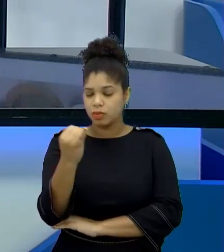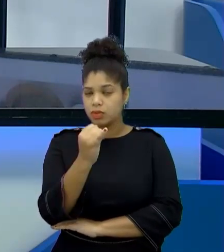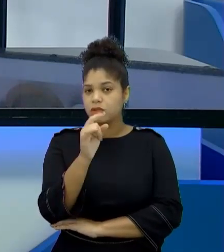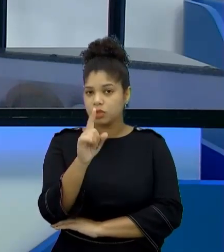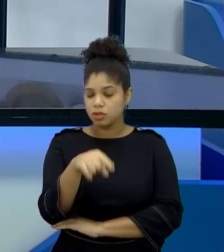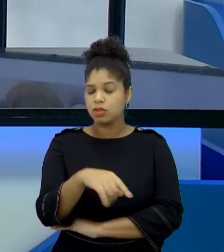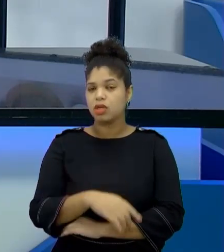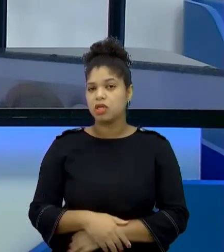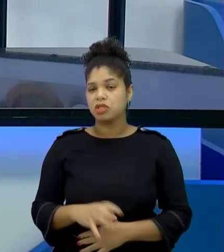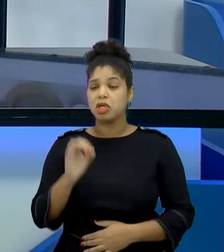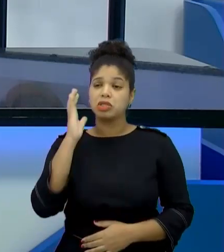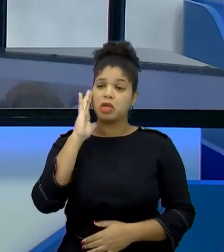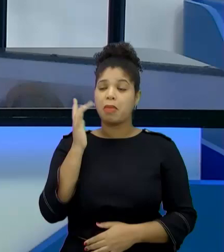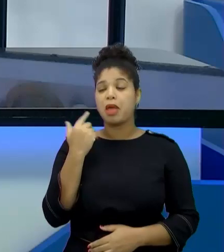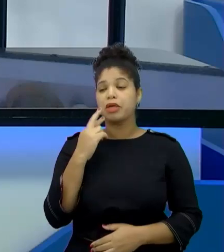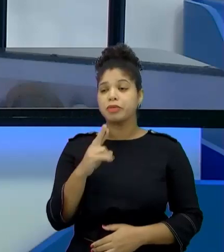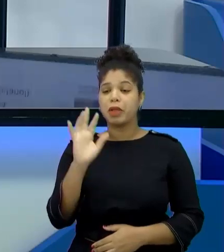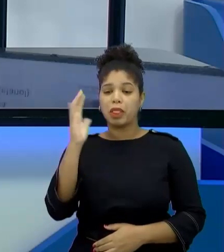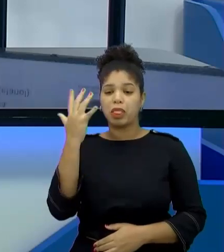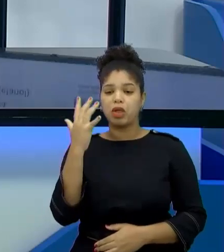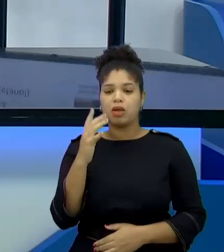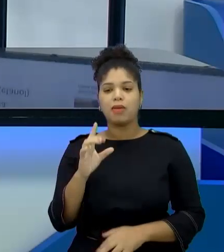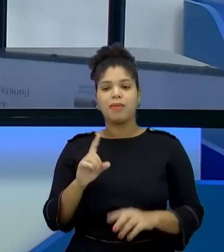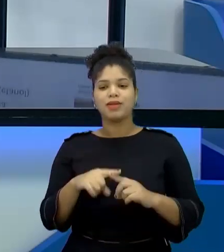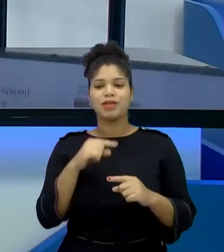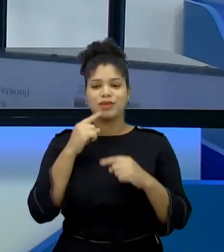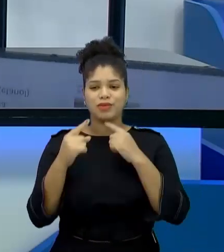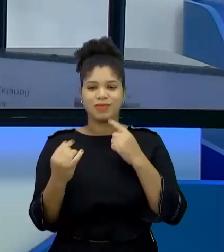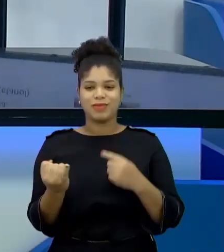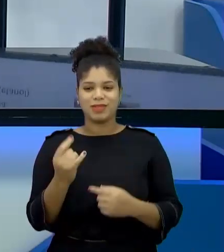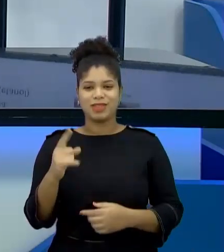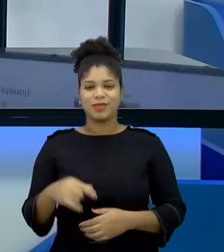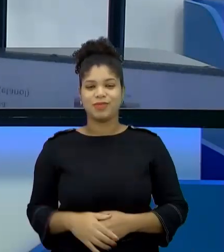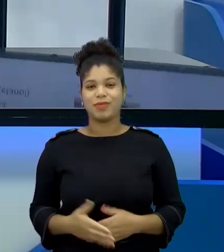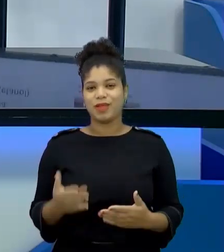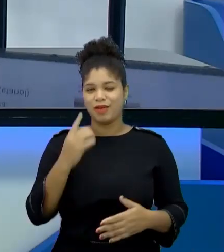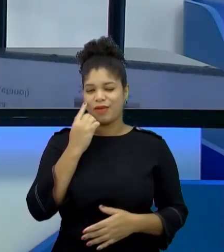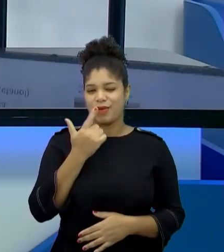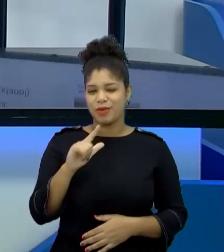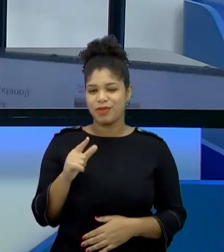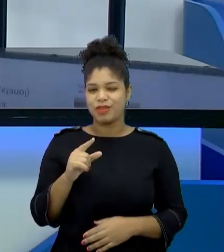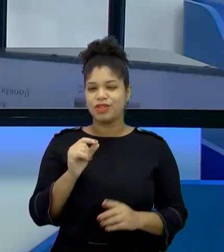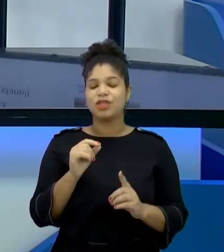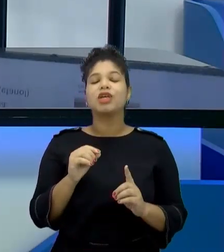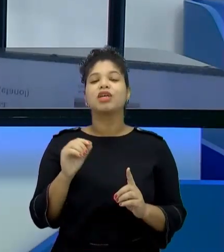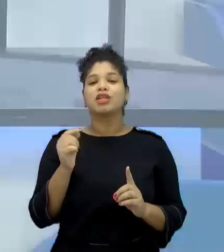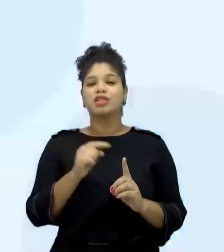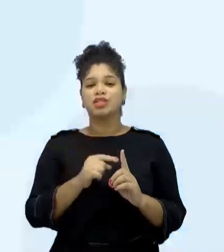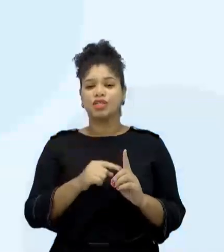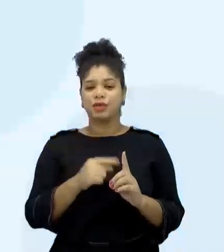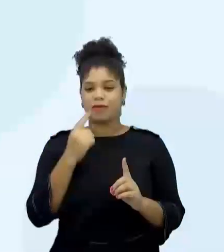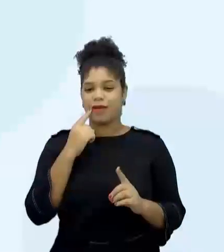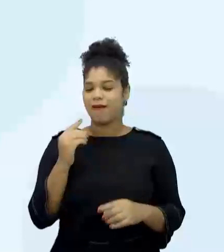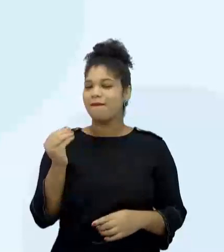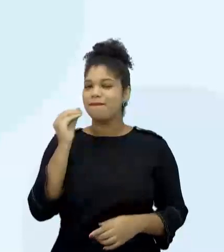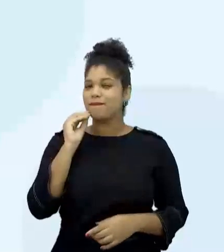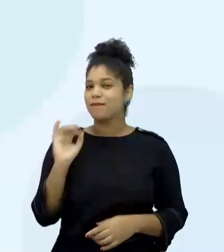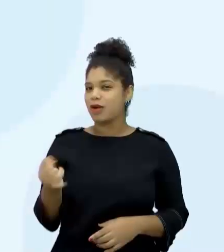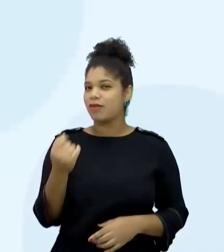que necessariamente o resto e no mais das coisas. Bom, uma mistura homogênea então, passando para você, print na tela, olha